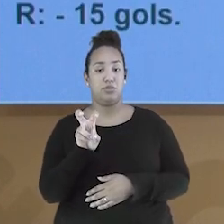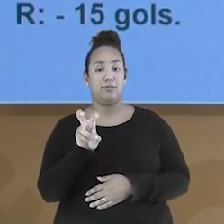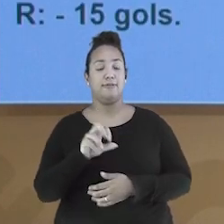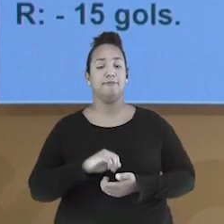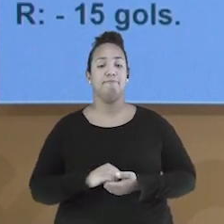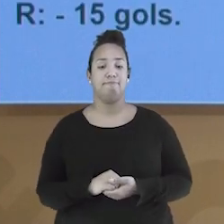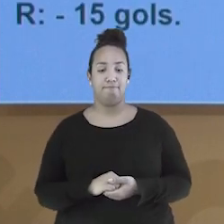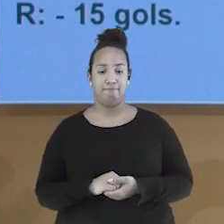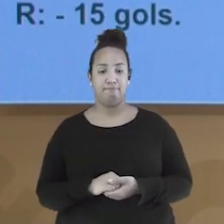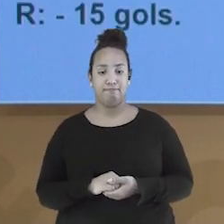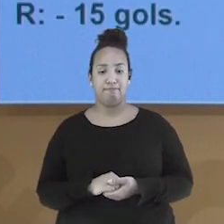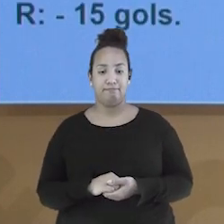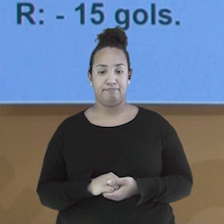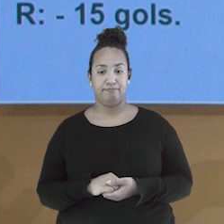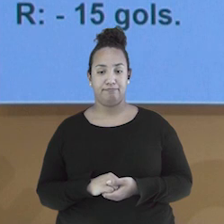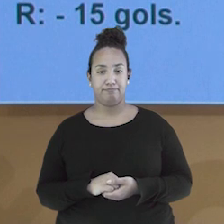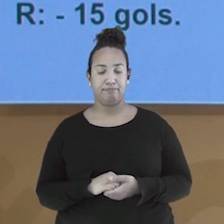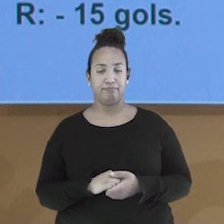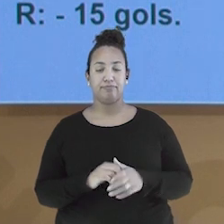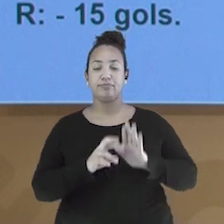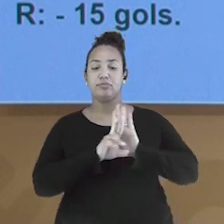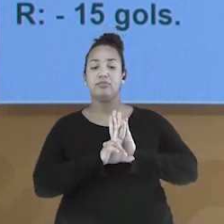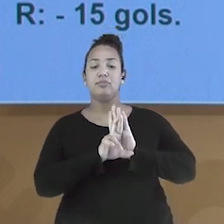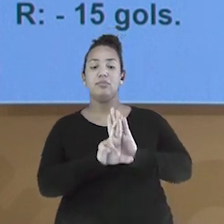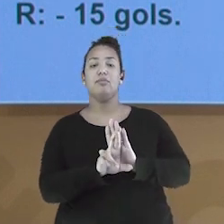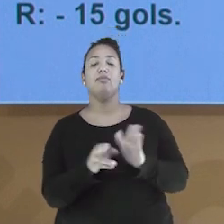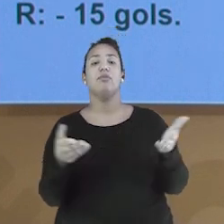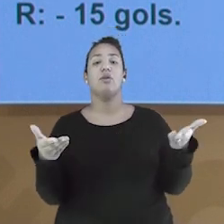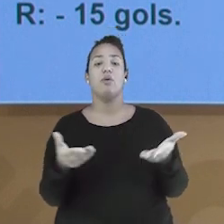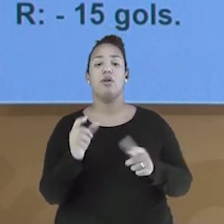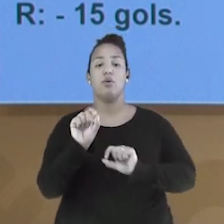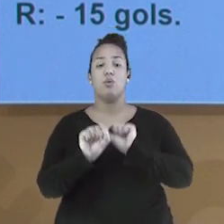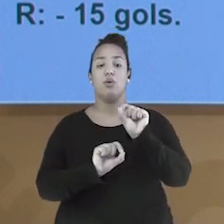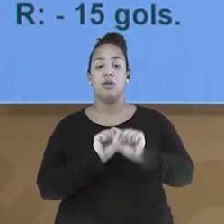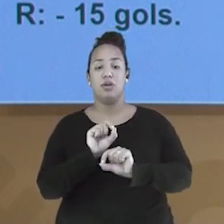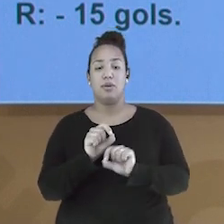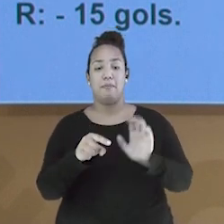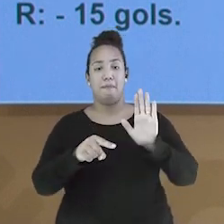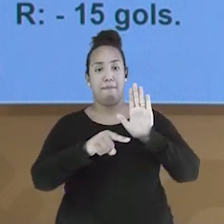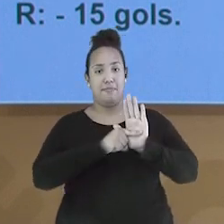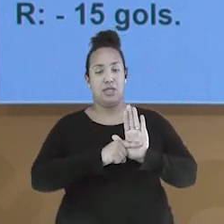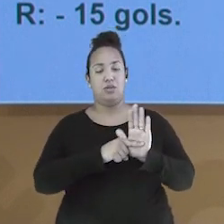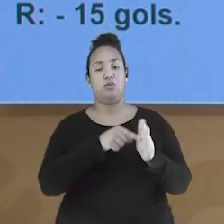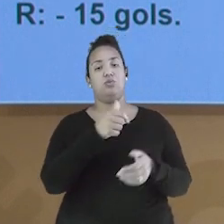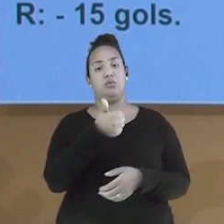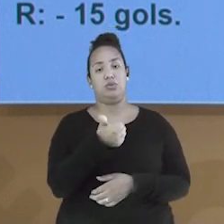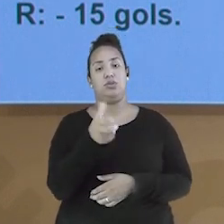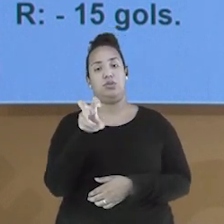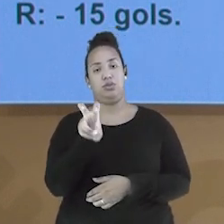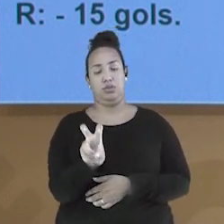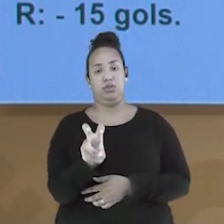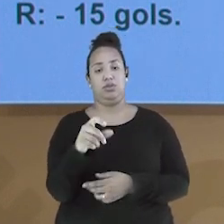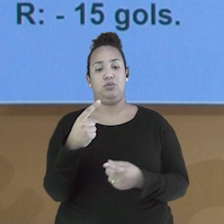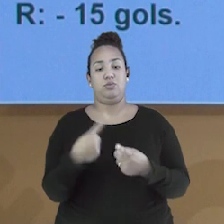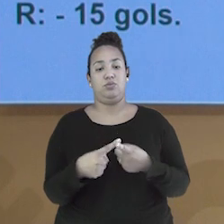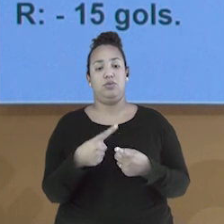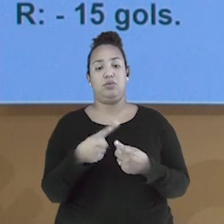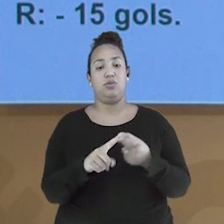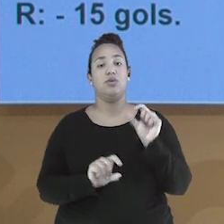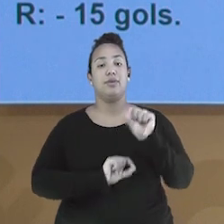gols. A representação, nesse caso, seria menos 15 gols, já que é um